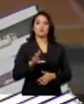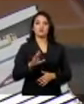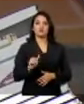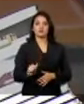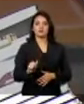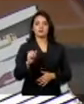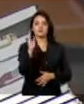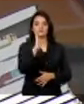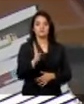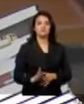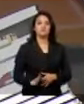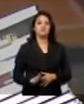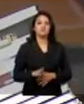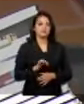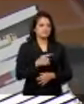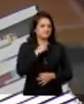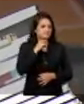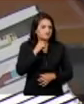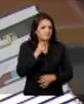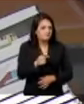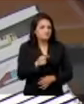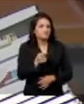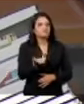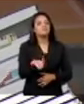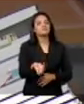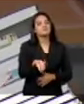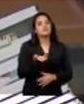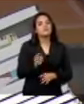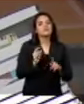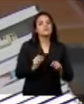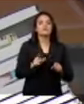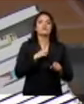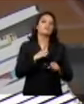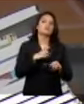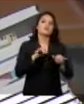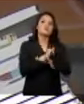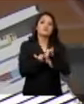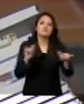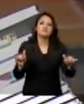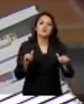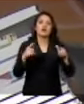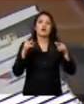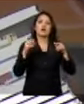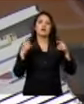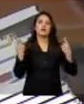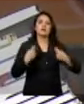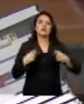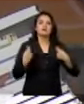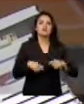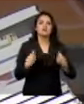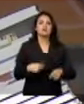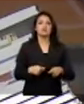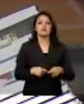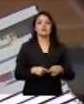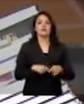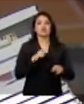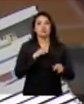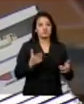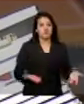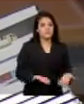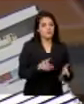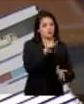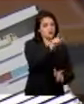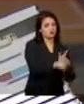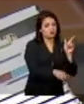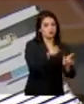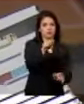Brasileiro, pretende seja proclamada a necessidade de motivação individualizada